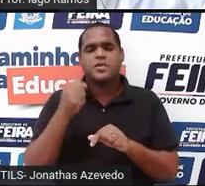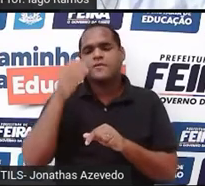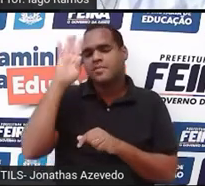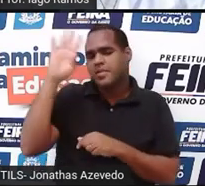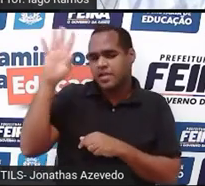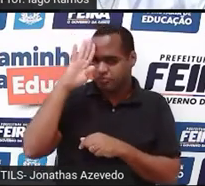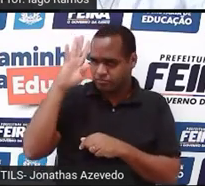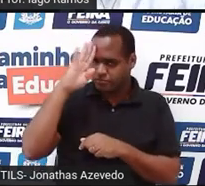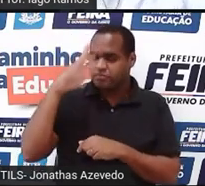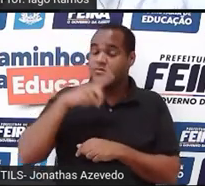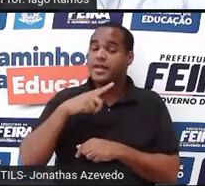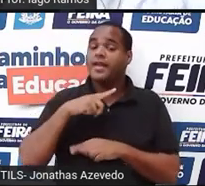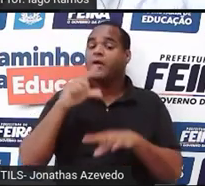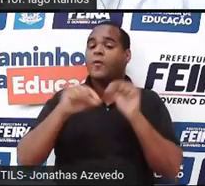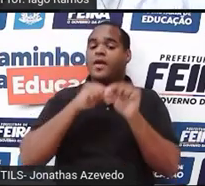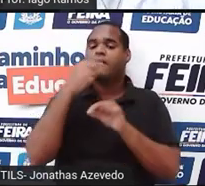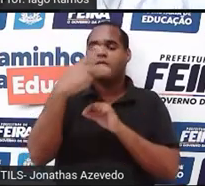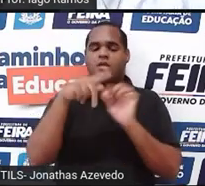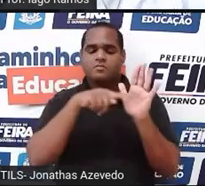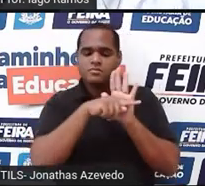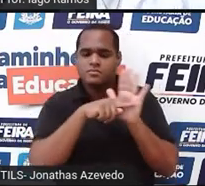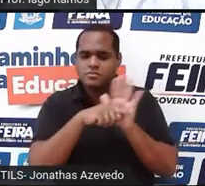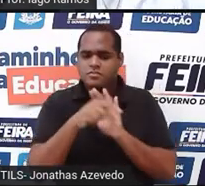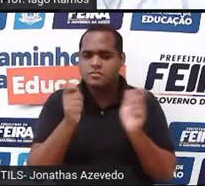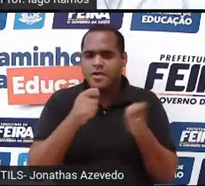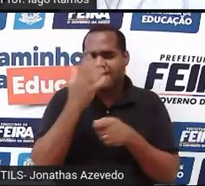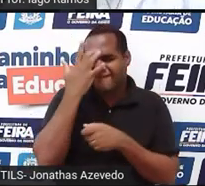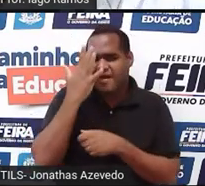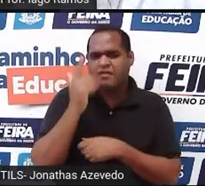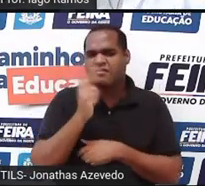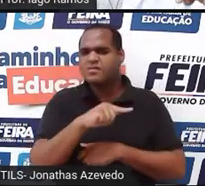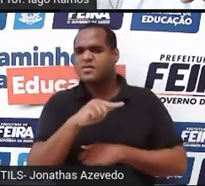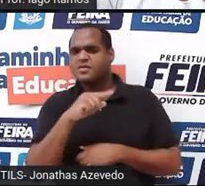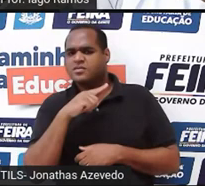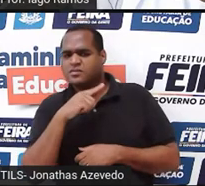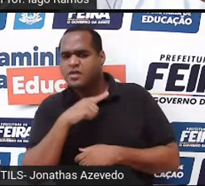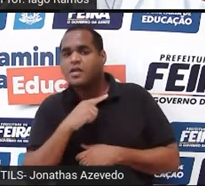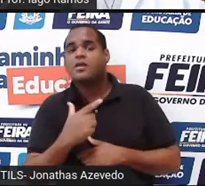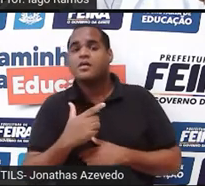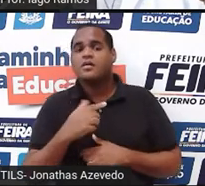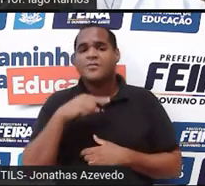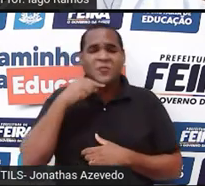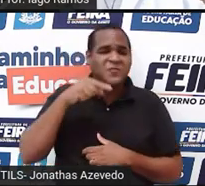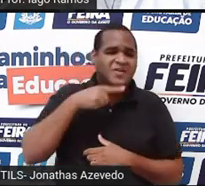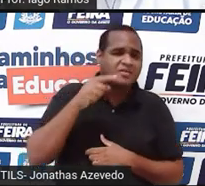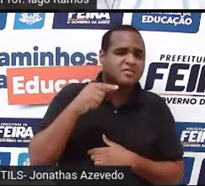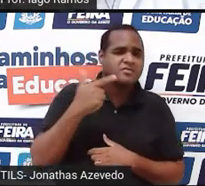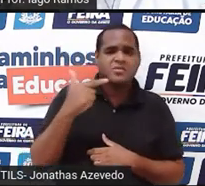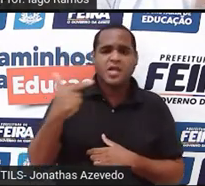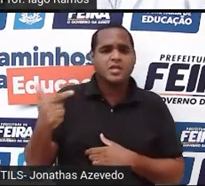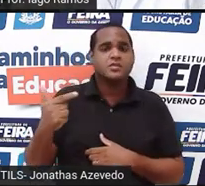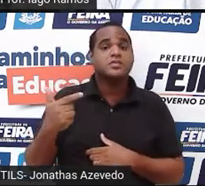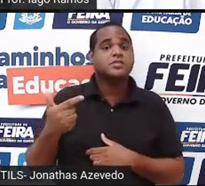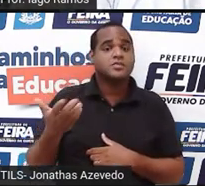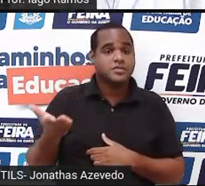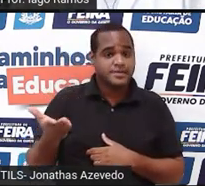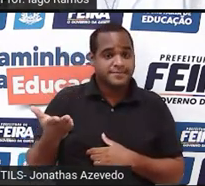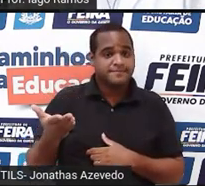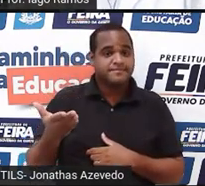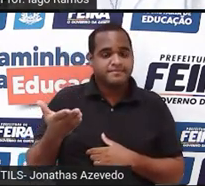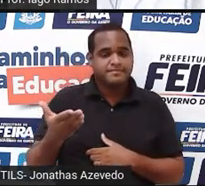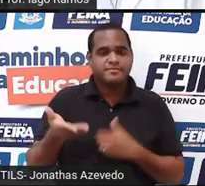vai pensar né aonde foi que você teve mais facilidade de entender onde é que teve mais dúvida Tá bom então